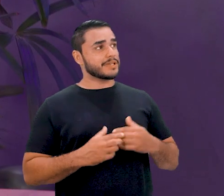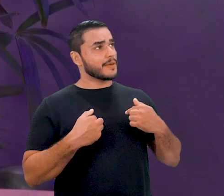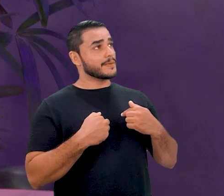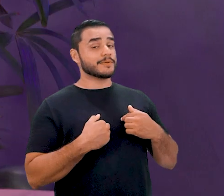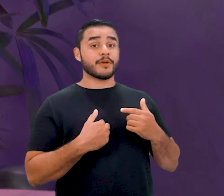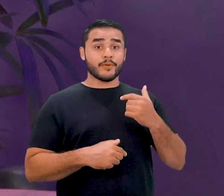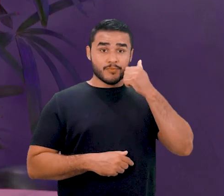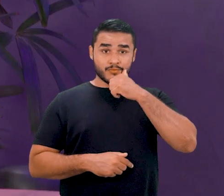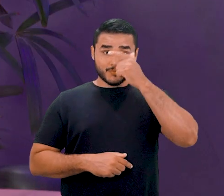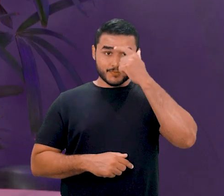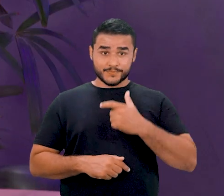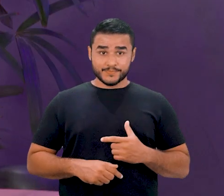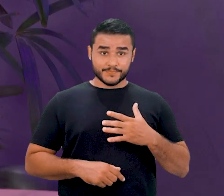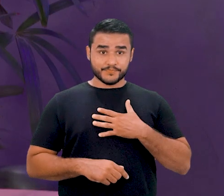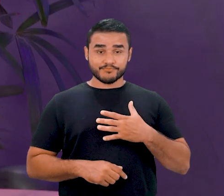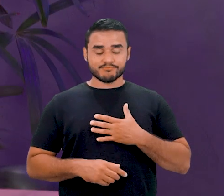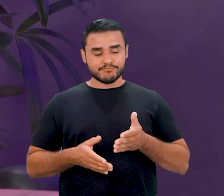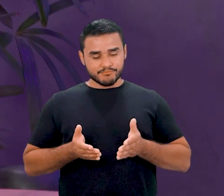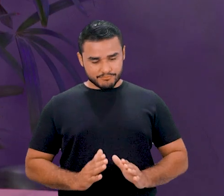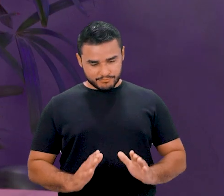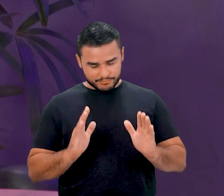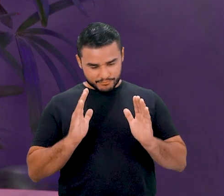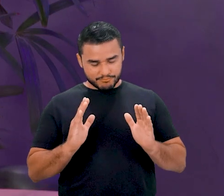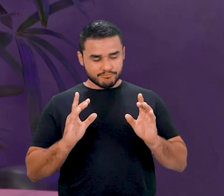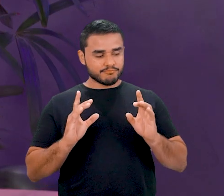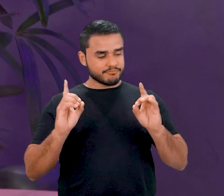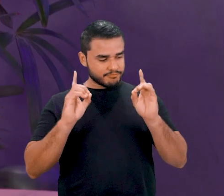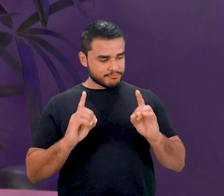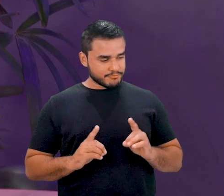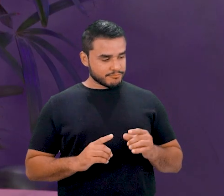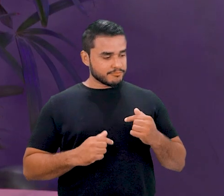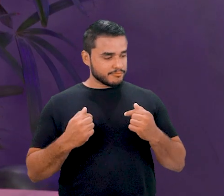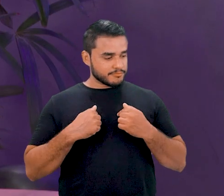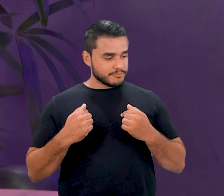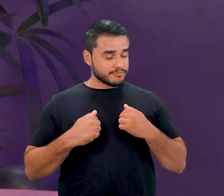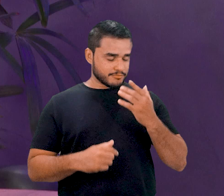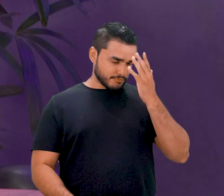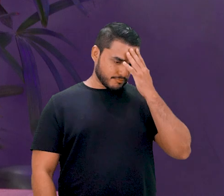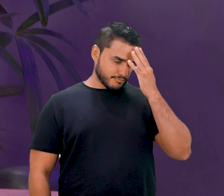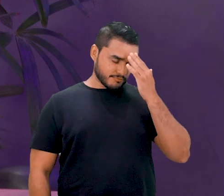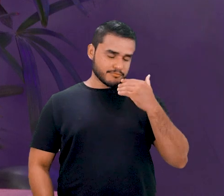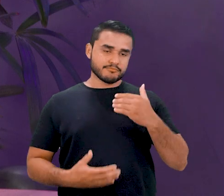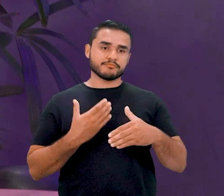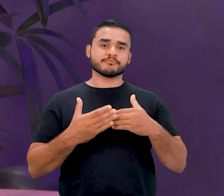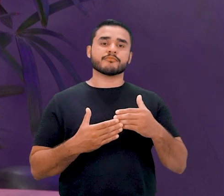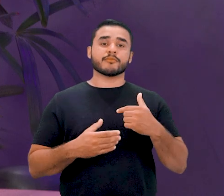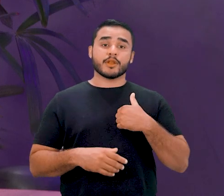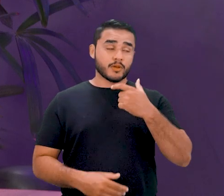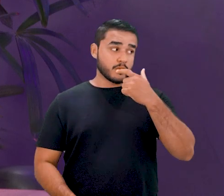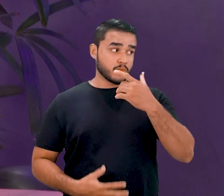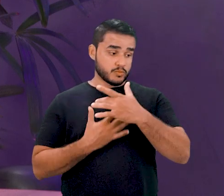uma mulher que nasceu com deficiência, Sim. mas eu vim entender que eu era pessoa